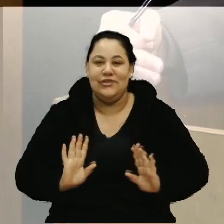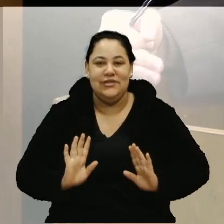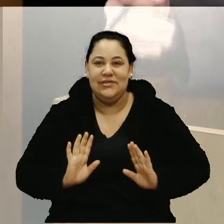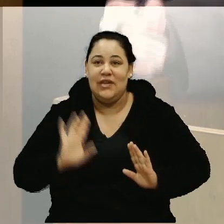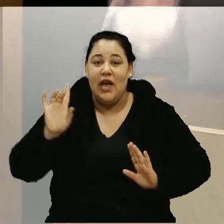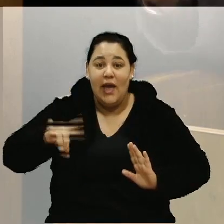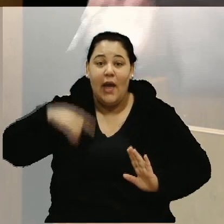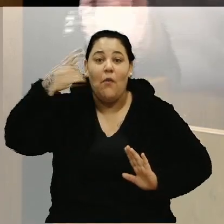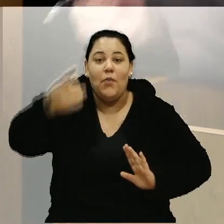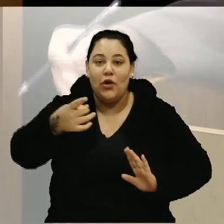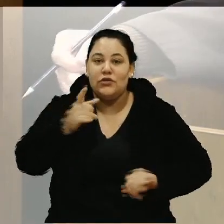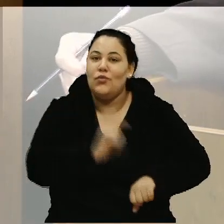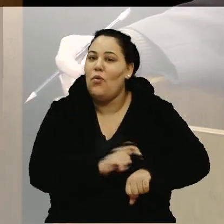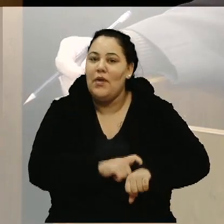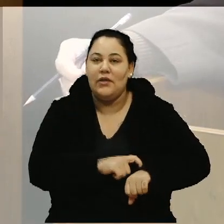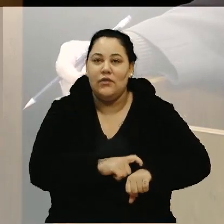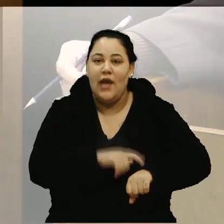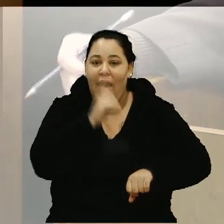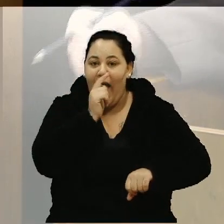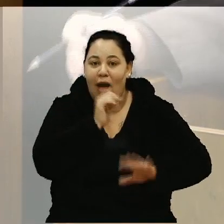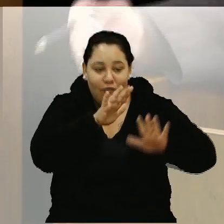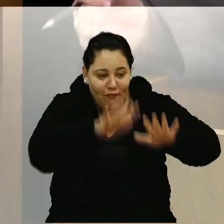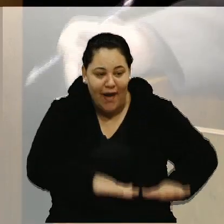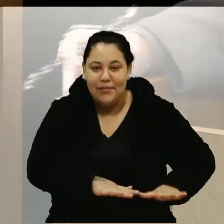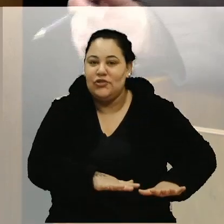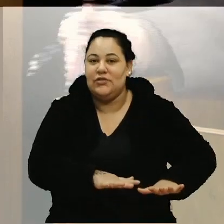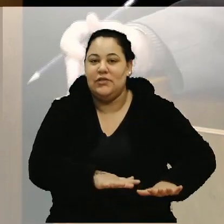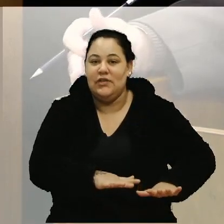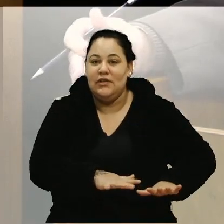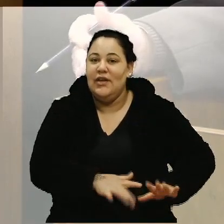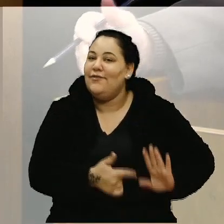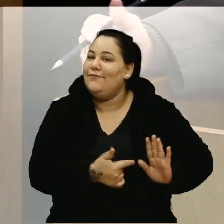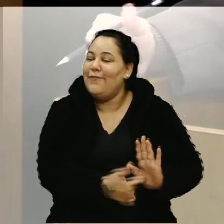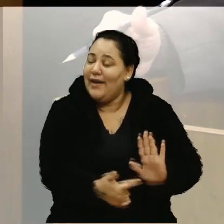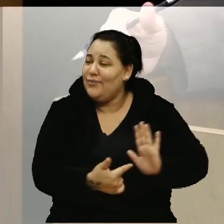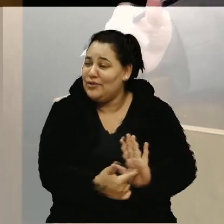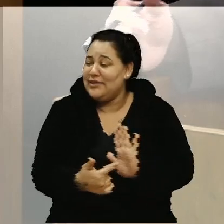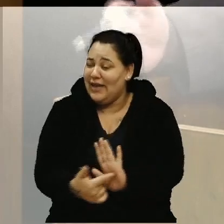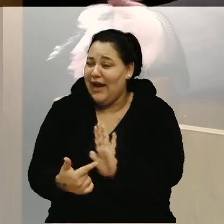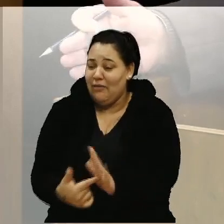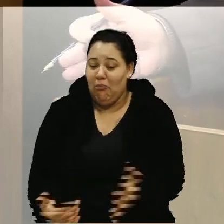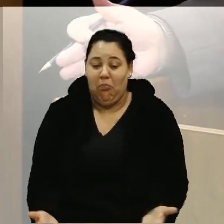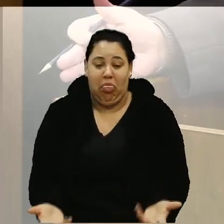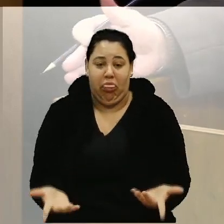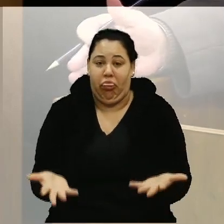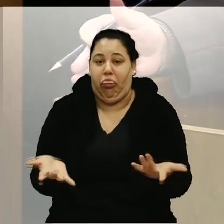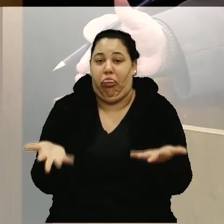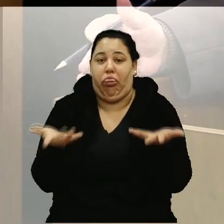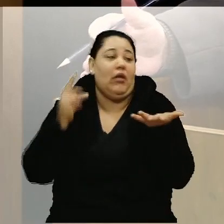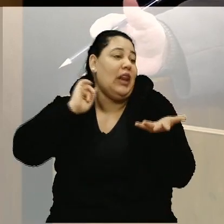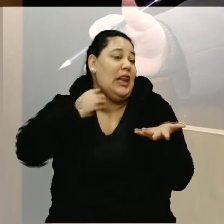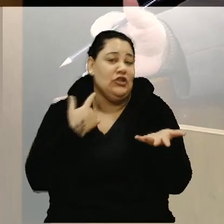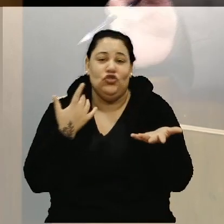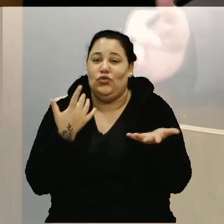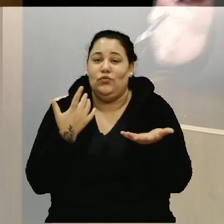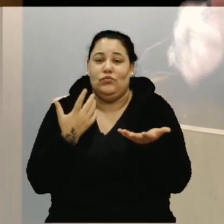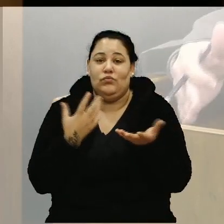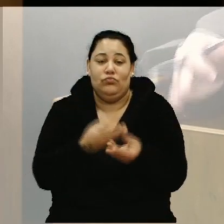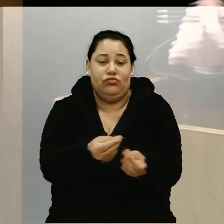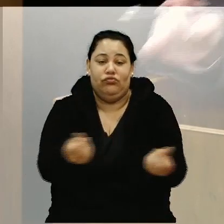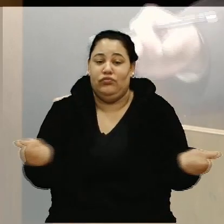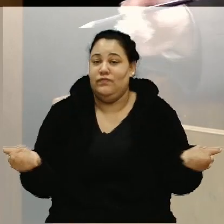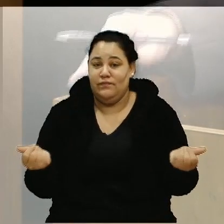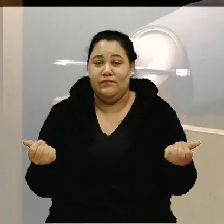próximo passo, essa água vai baixar e vai aparecer coisas que nós não imaginamos. E aí a